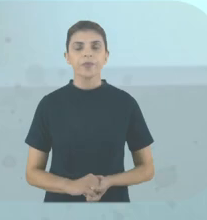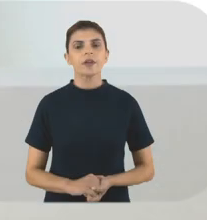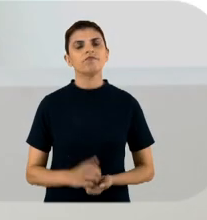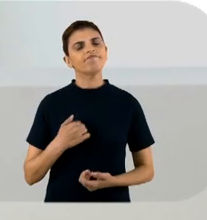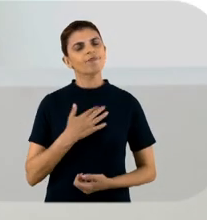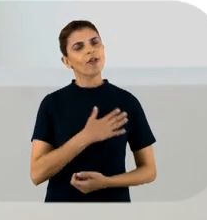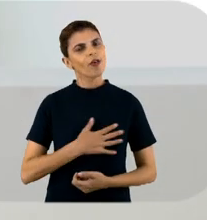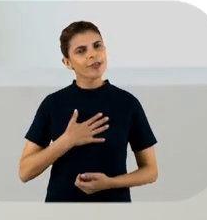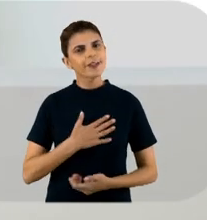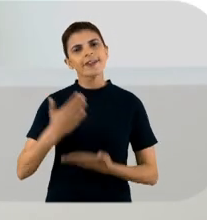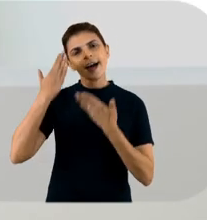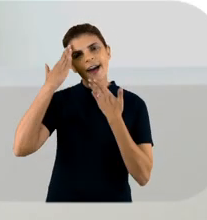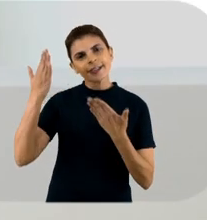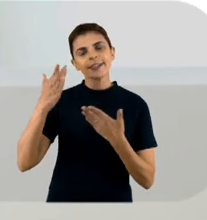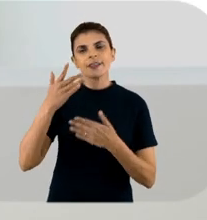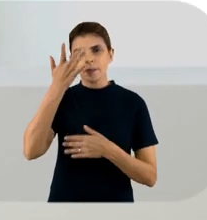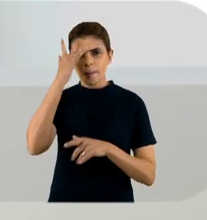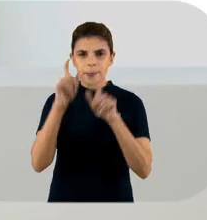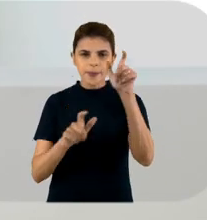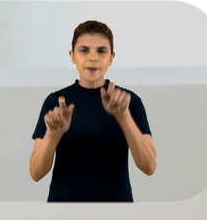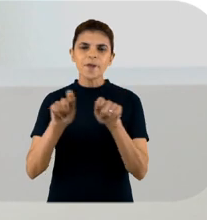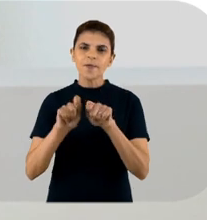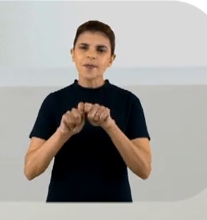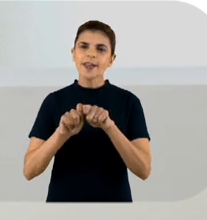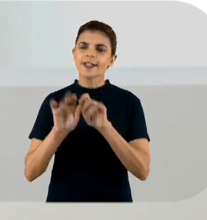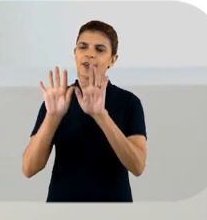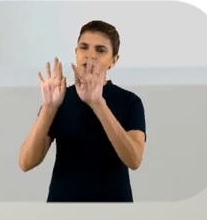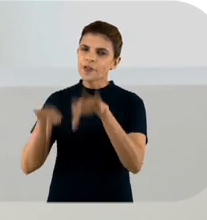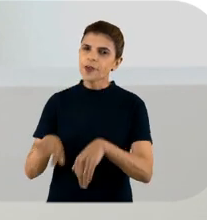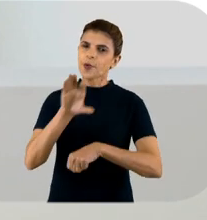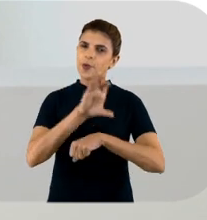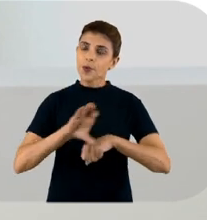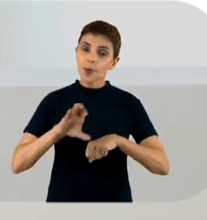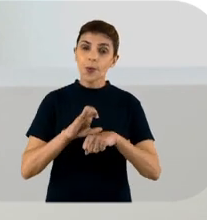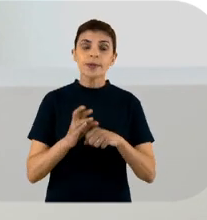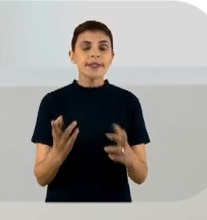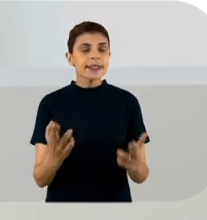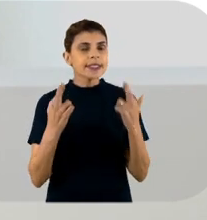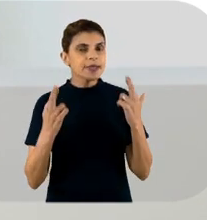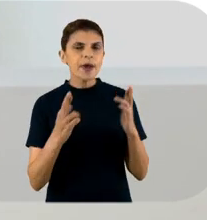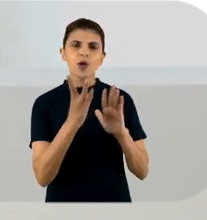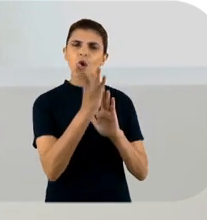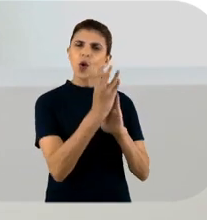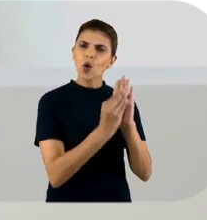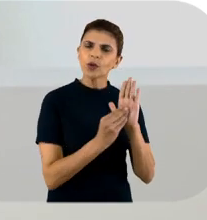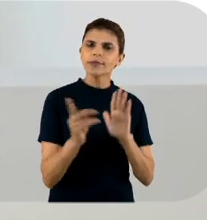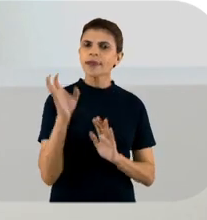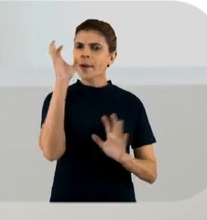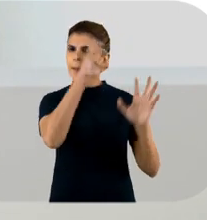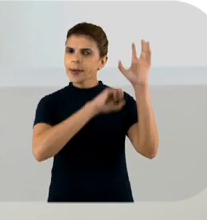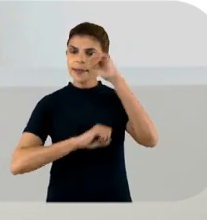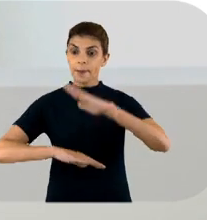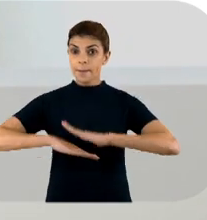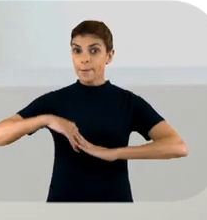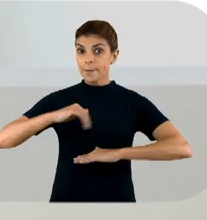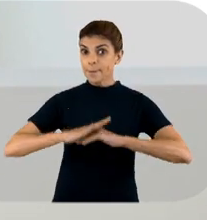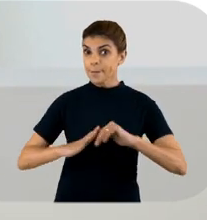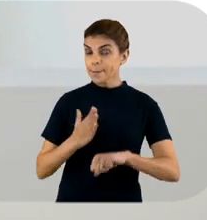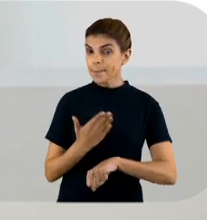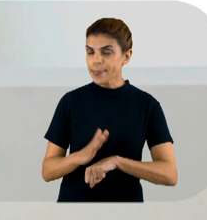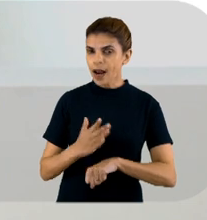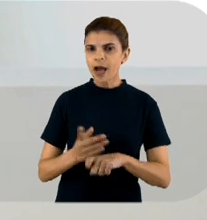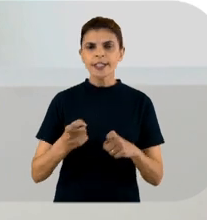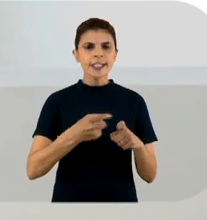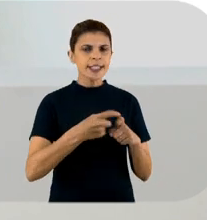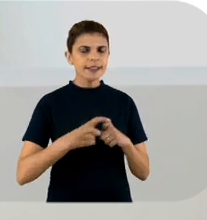eu gostaria de agradecer a todos por ter feito esse curso até o final Espero que o conteúdo tenha sido útil paraa sua prática clínica